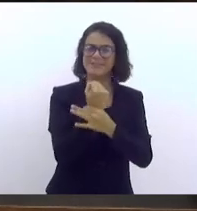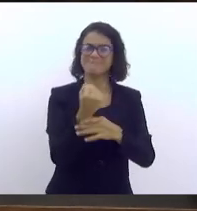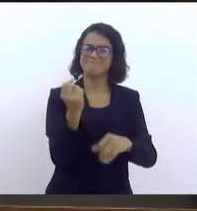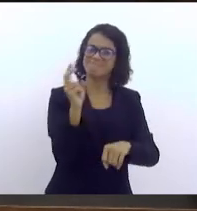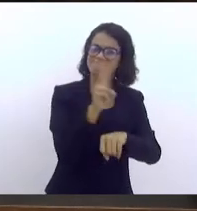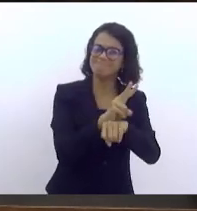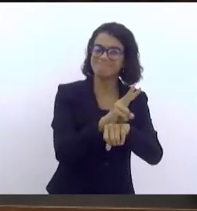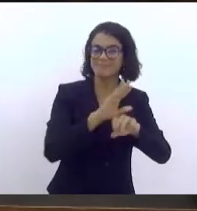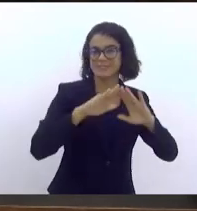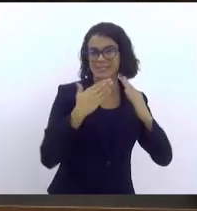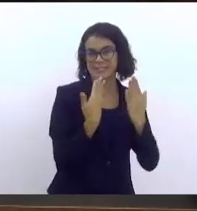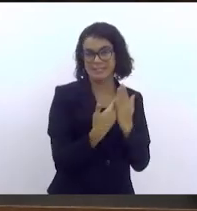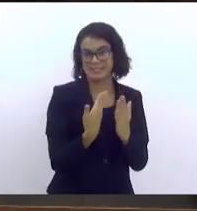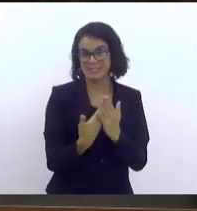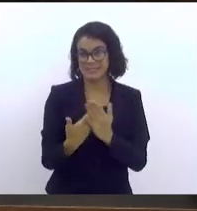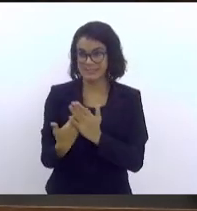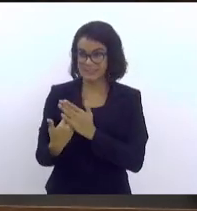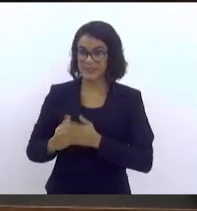escolares